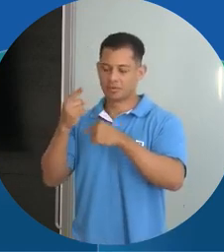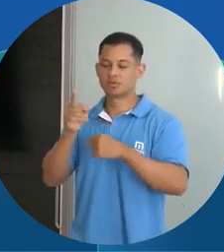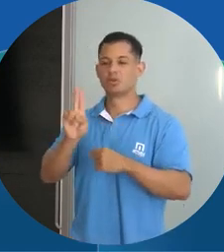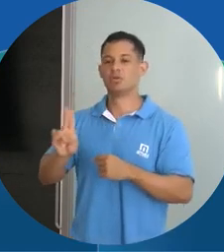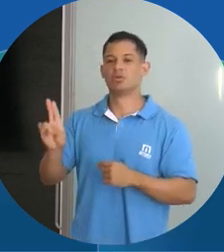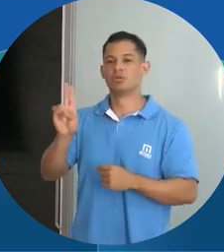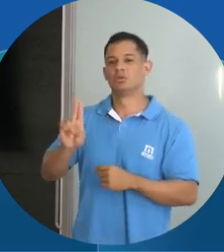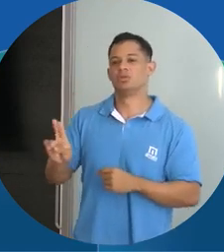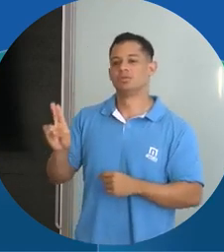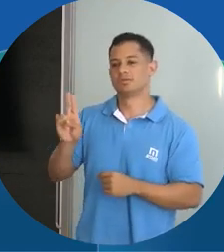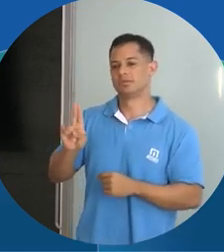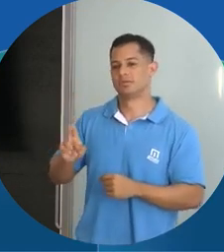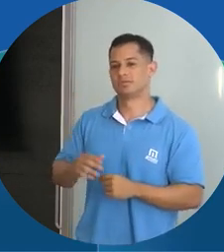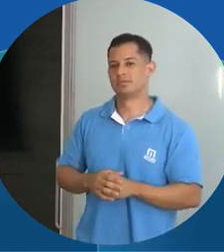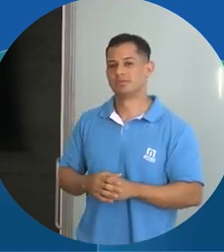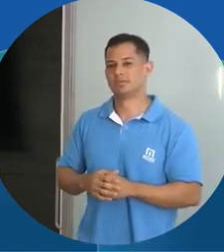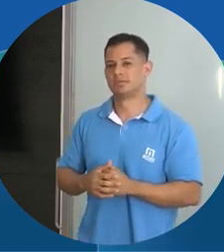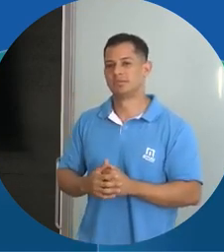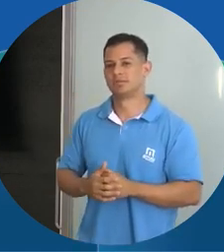utilizado...